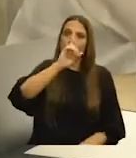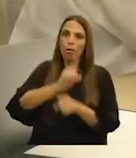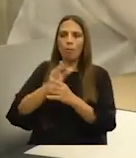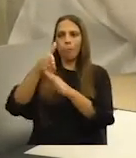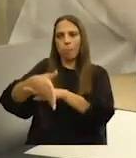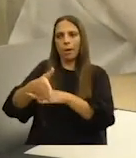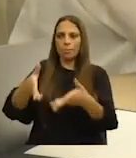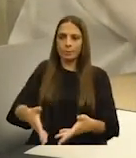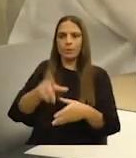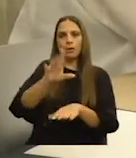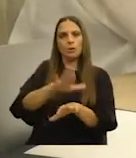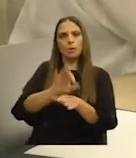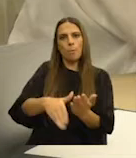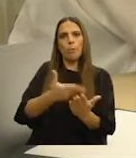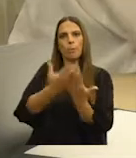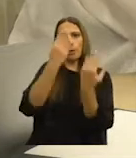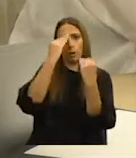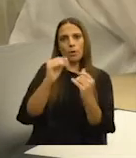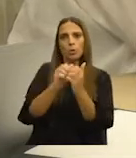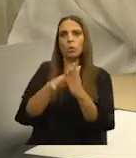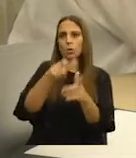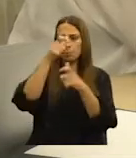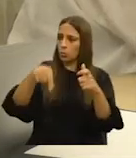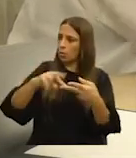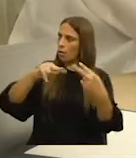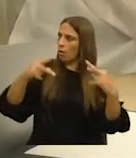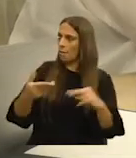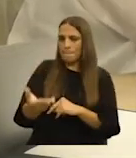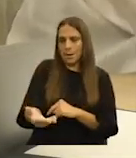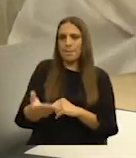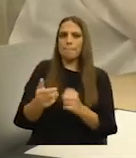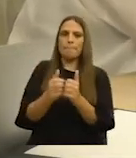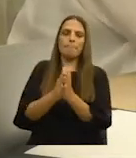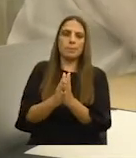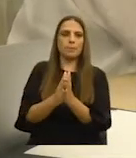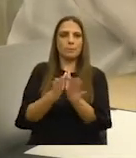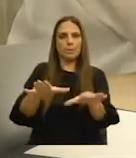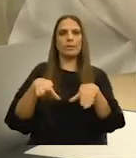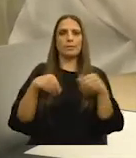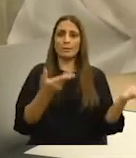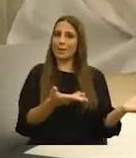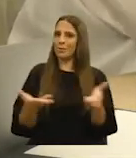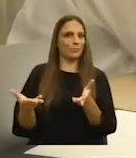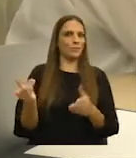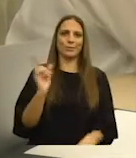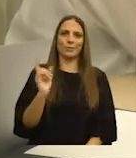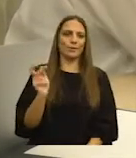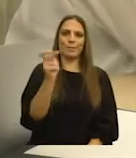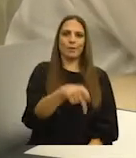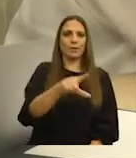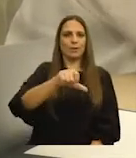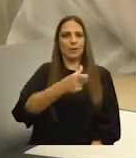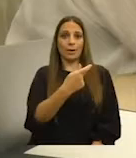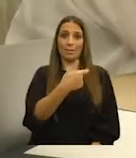propomos também a recomendação de que todos os eleitos para a Câmara Municipal, senhoras e senhores, não aceitem convites para se deslocarem ao